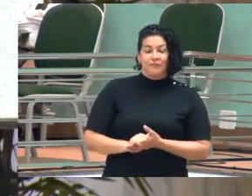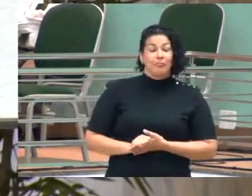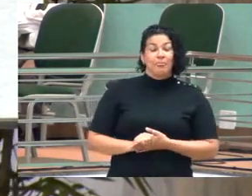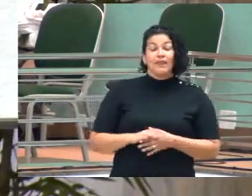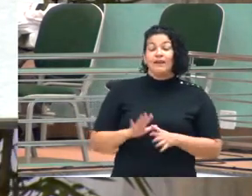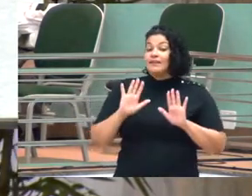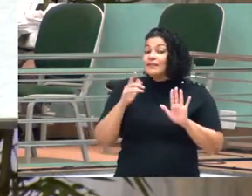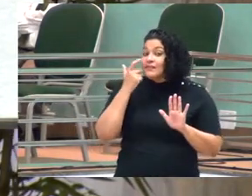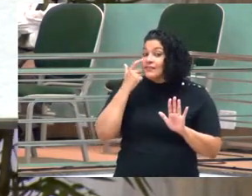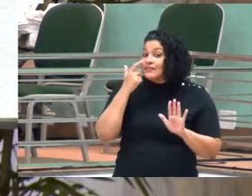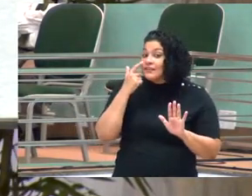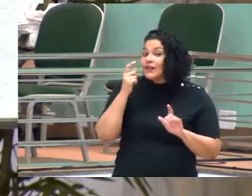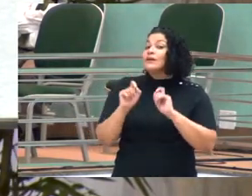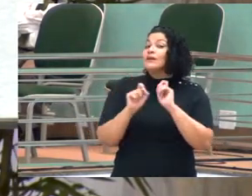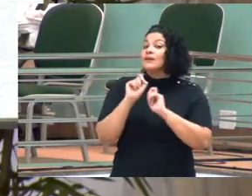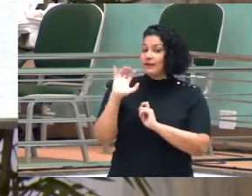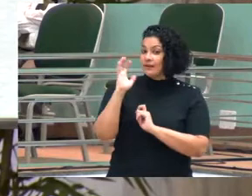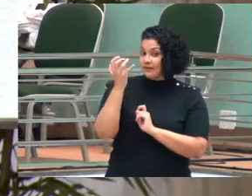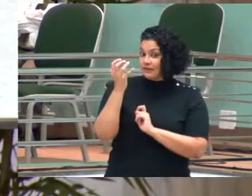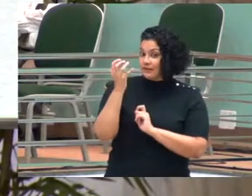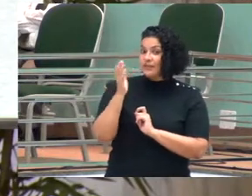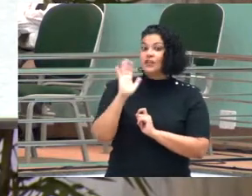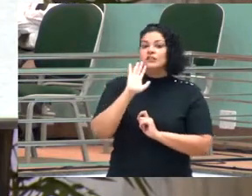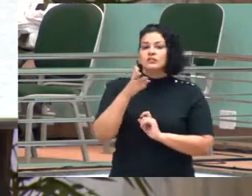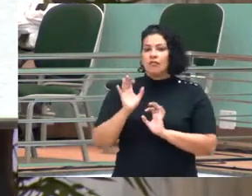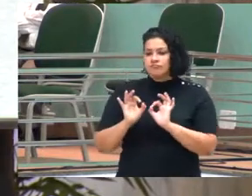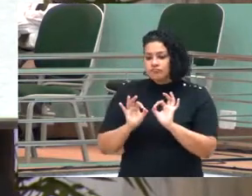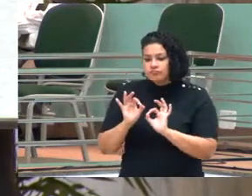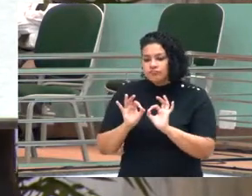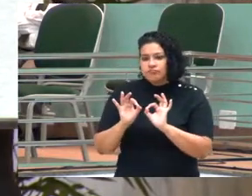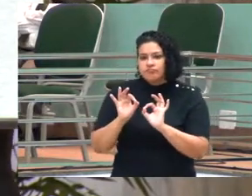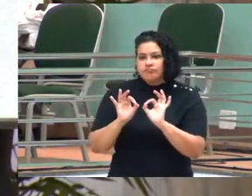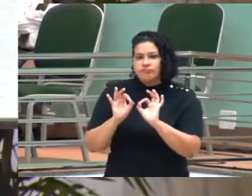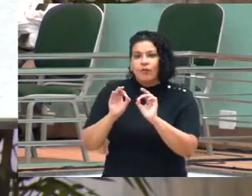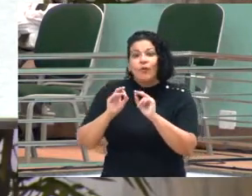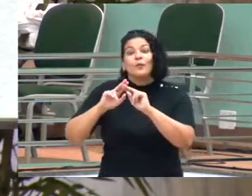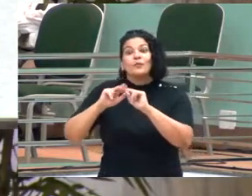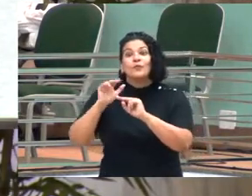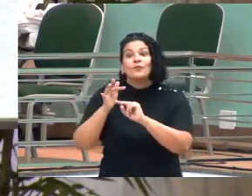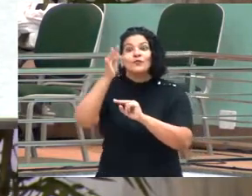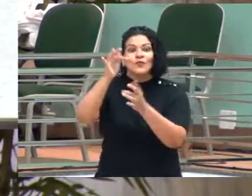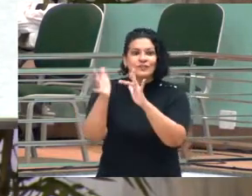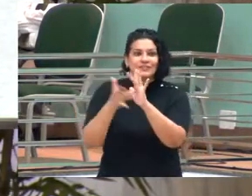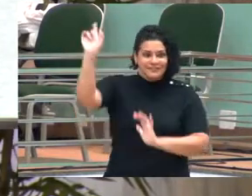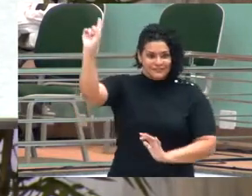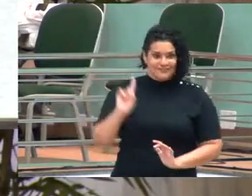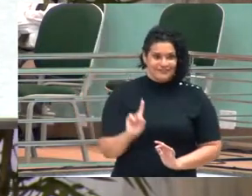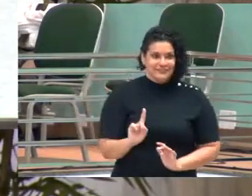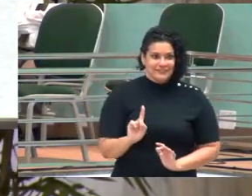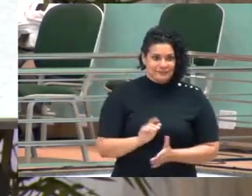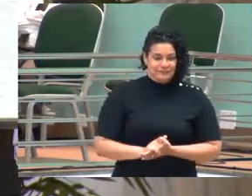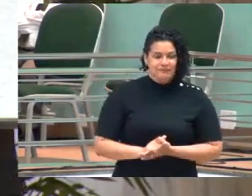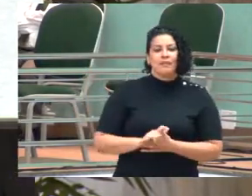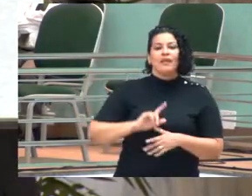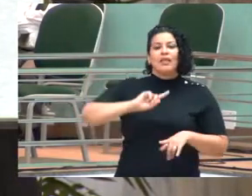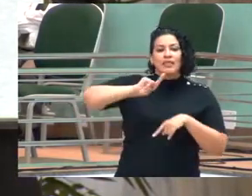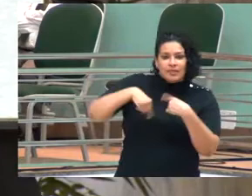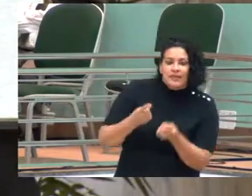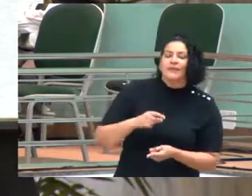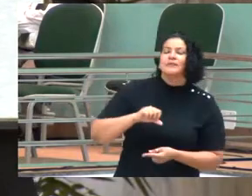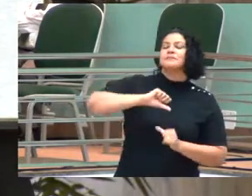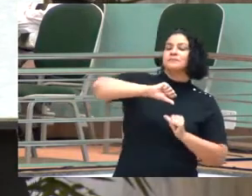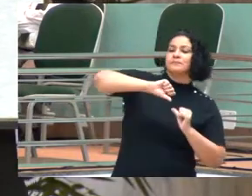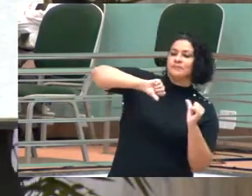nome é Jesus. A região da Palestina sofre muitas mudanças. Surge um homem chamado Herodes o